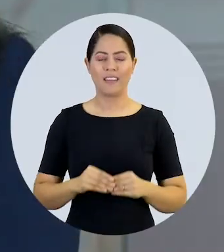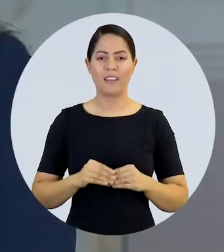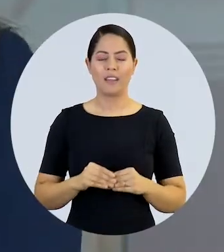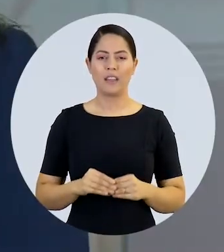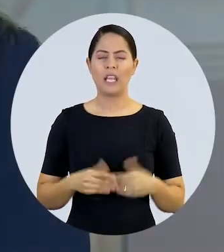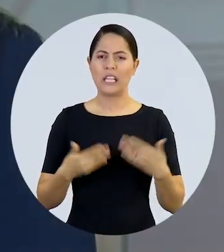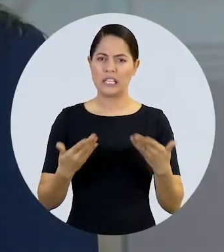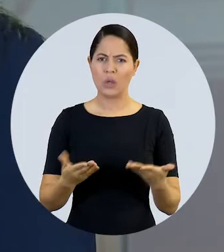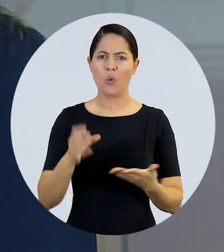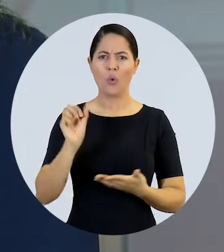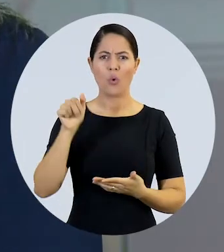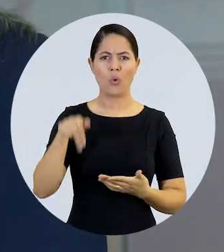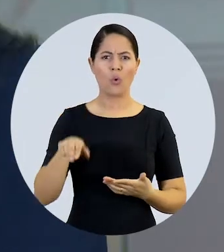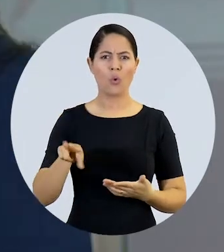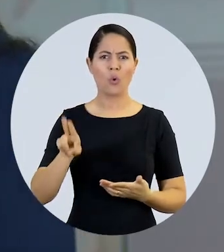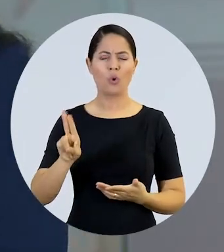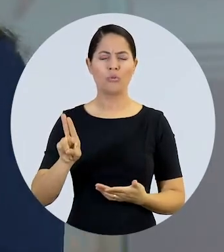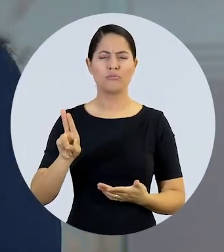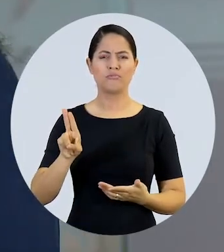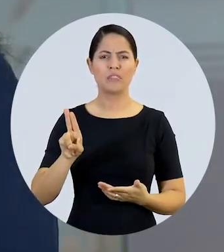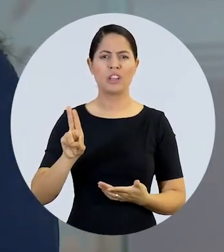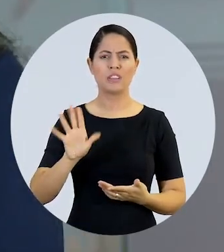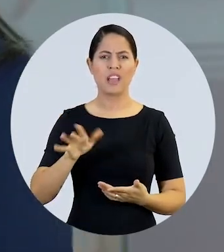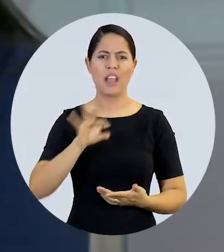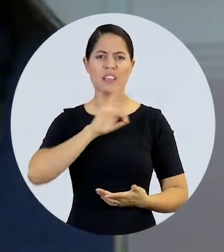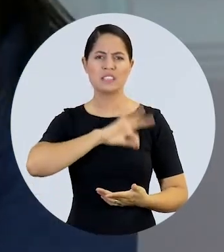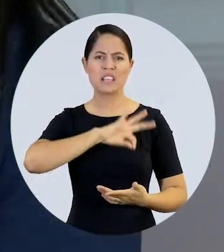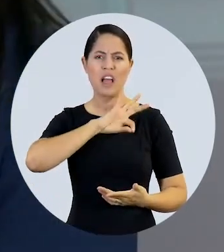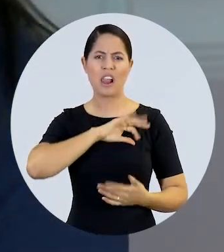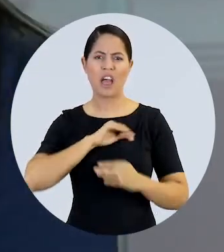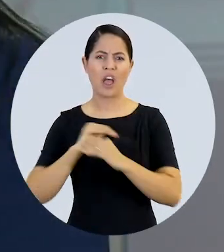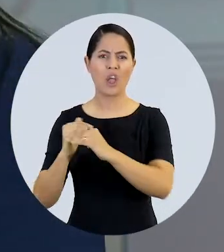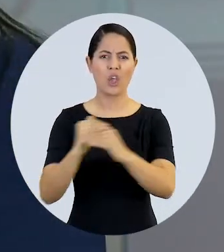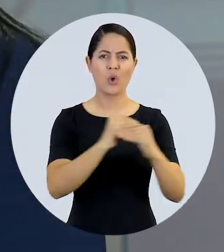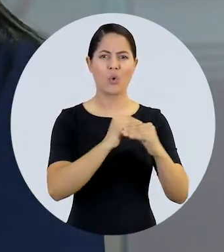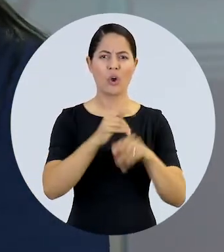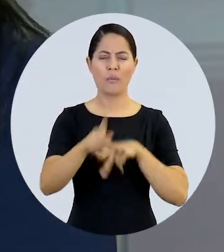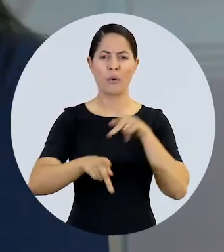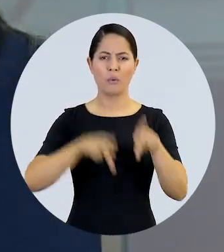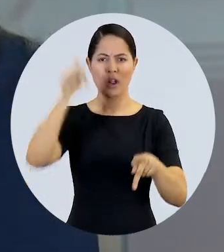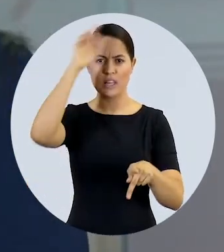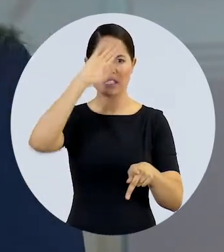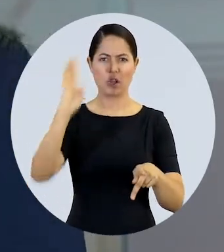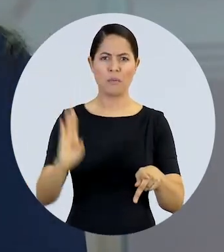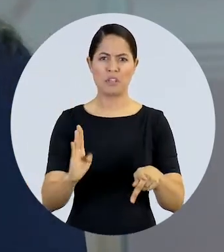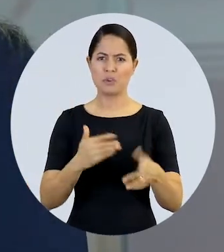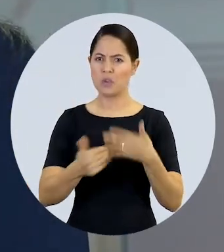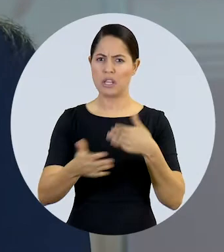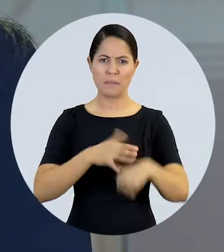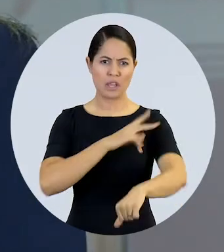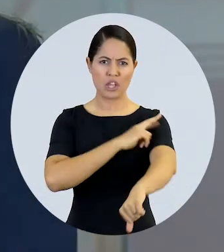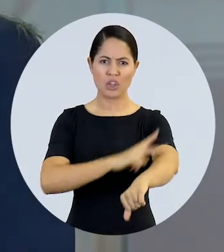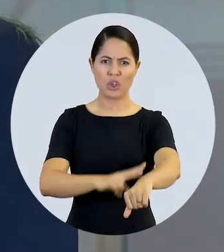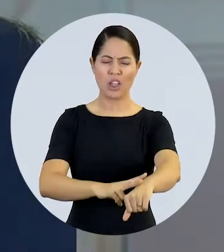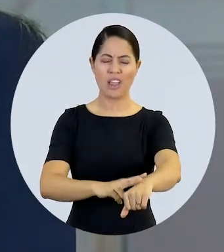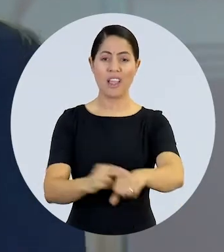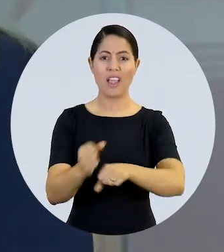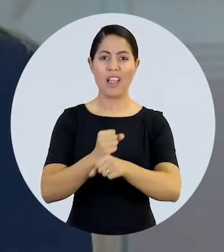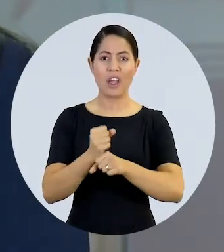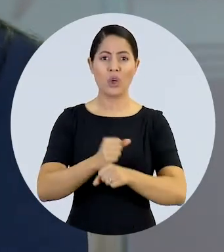a ONU, a expectativa para a igualdade salarial entre todos os trabalhadores brasileiros, sem distinção de cor,